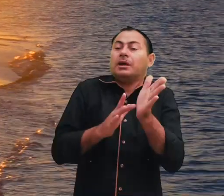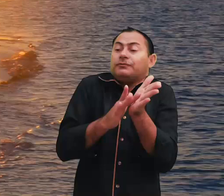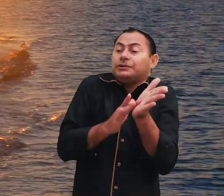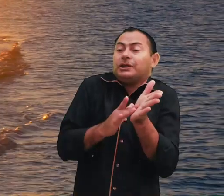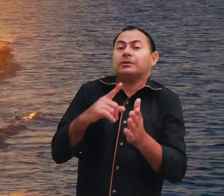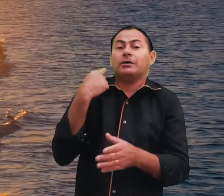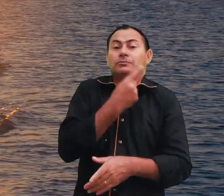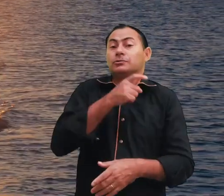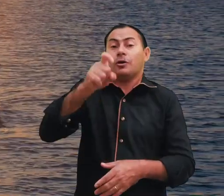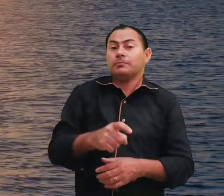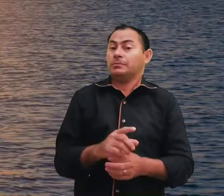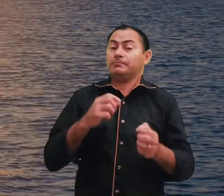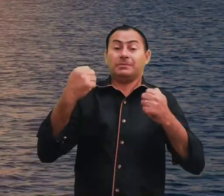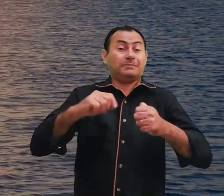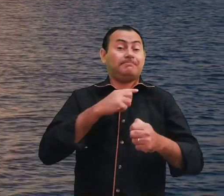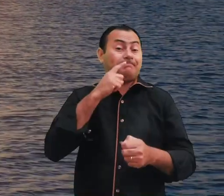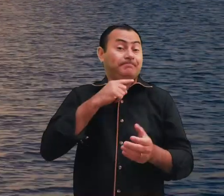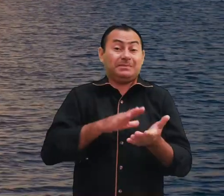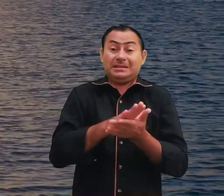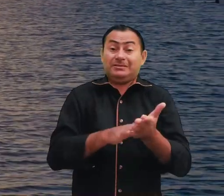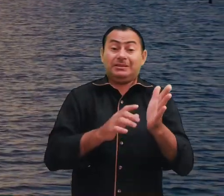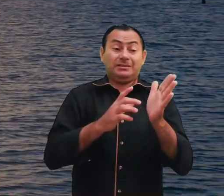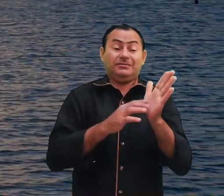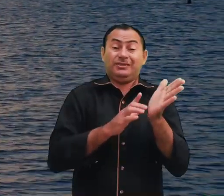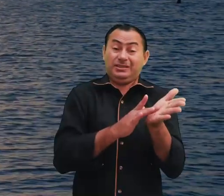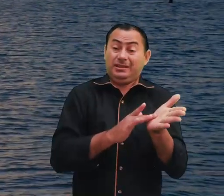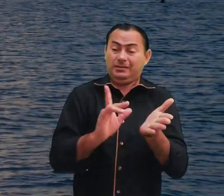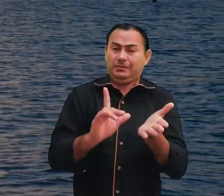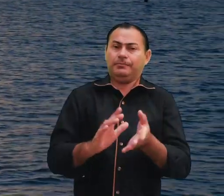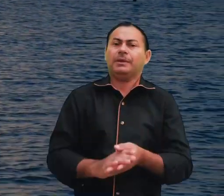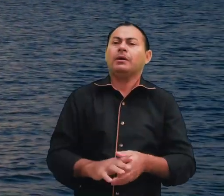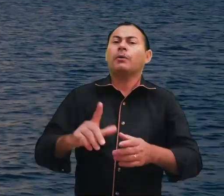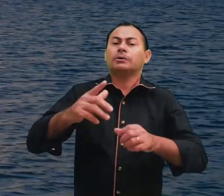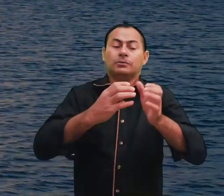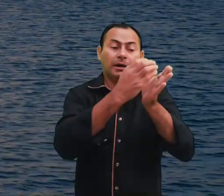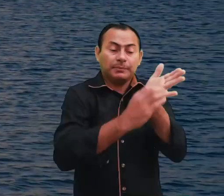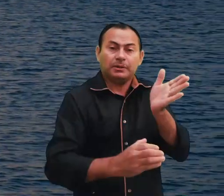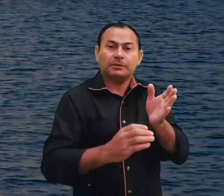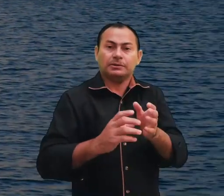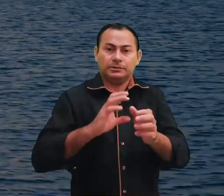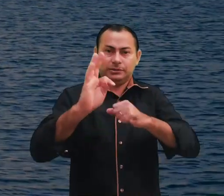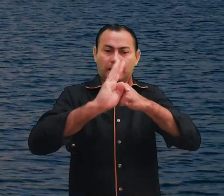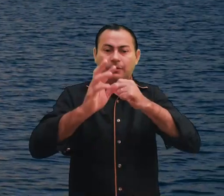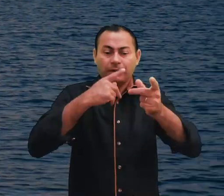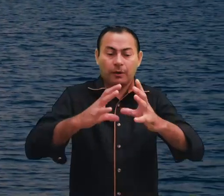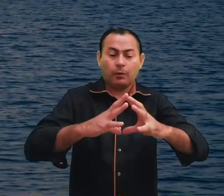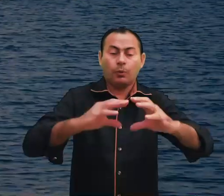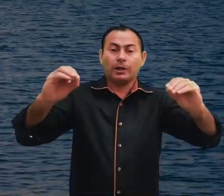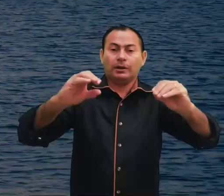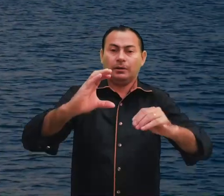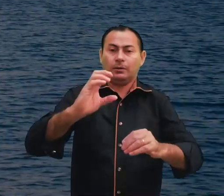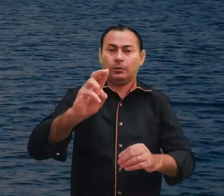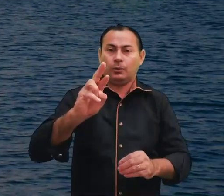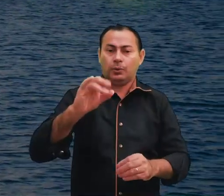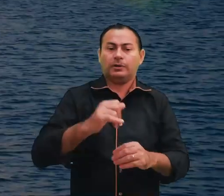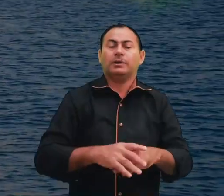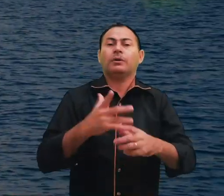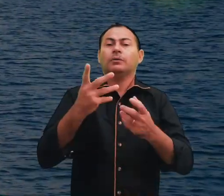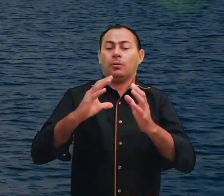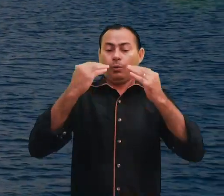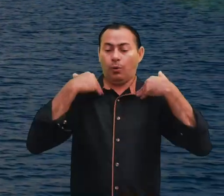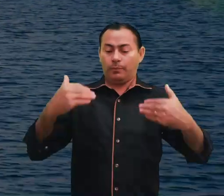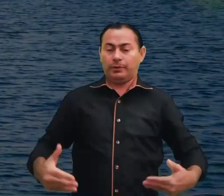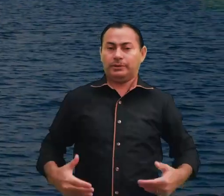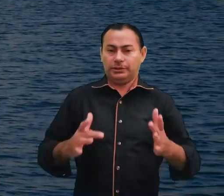não somos. No último capítulo, Tiago falou sobre cura e que ela deve acontecer enquanto o corpo de Cristo está